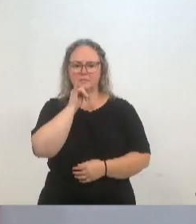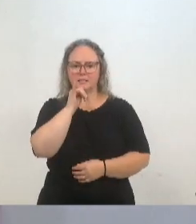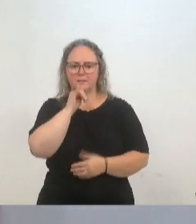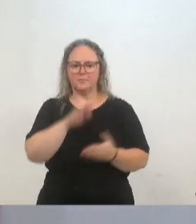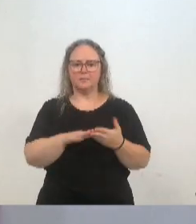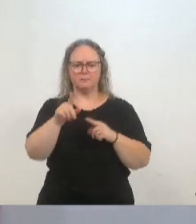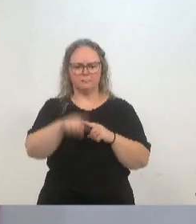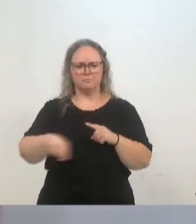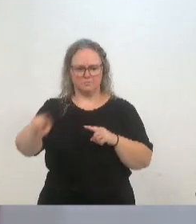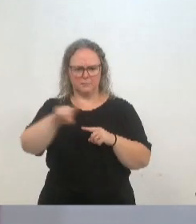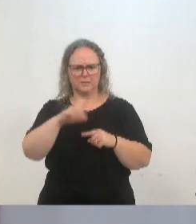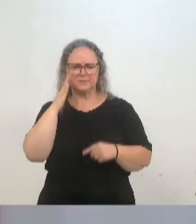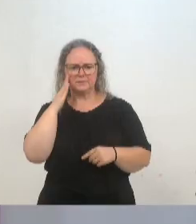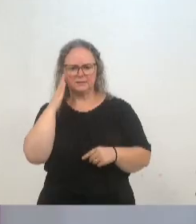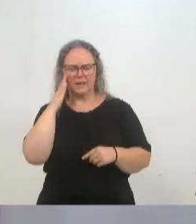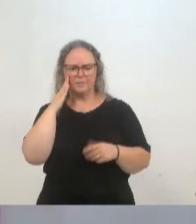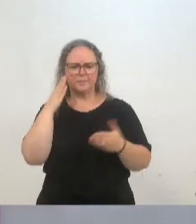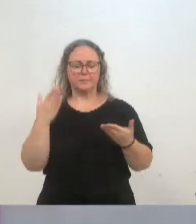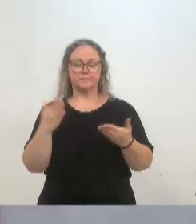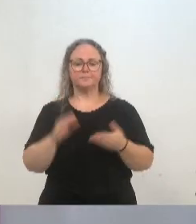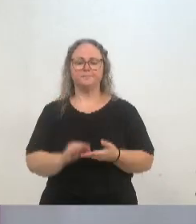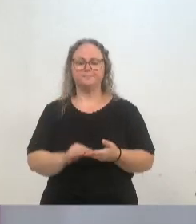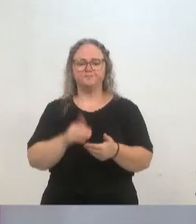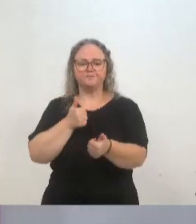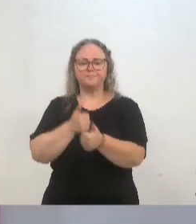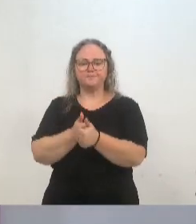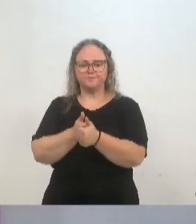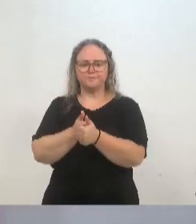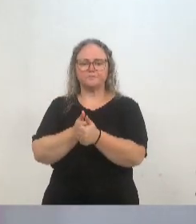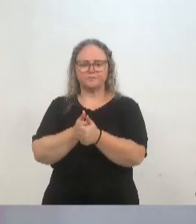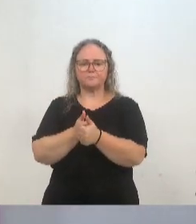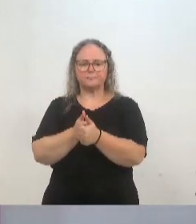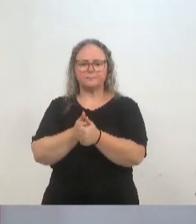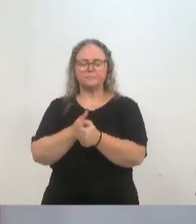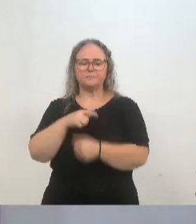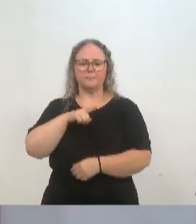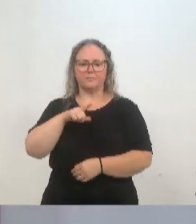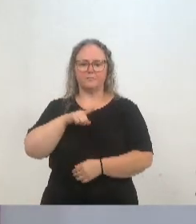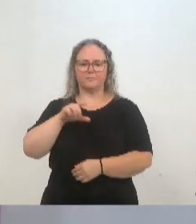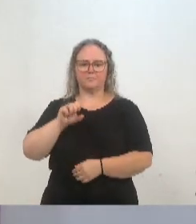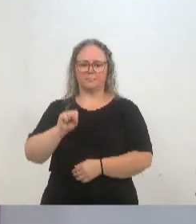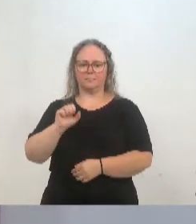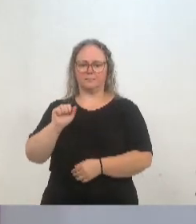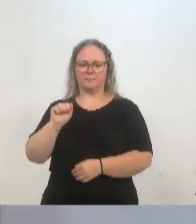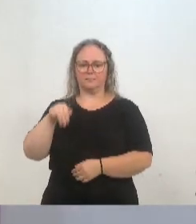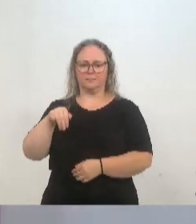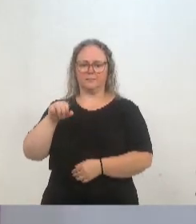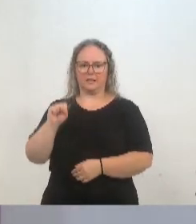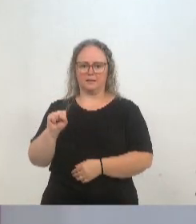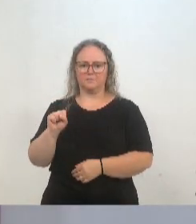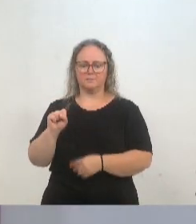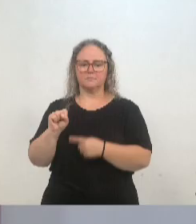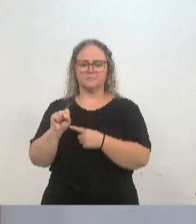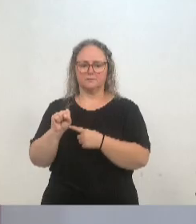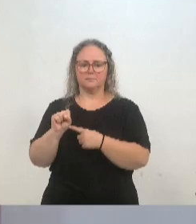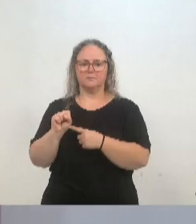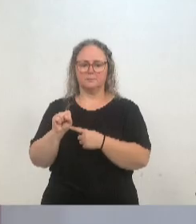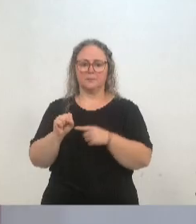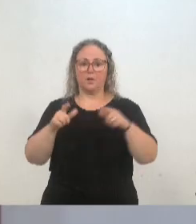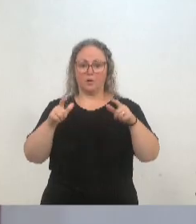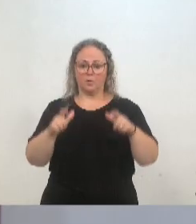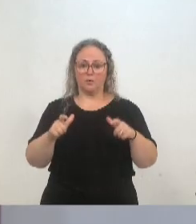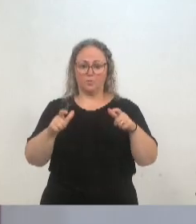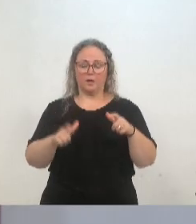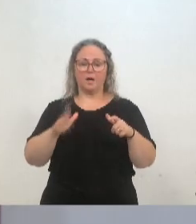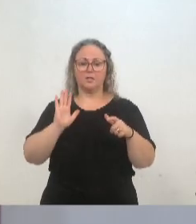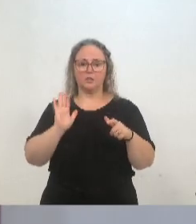excelências sabiam, mas o empreendimento aqui próximo, o Mercado Sans Clube, ao se instalar em uma unidade que já